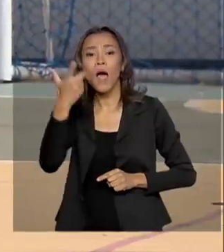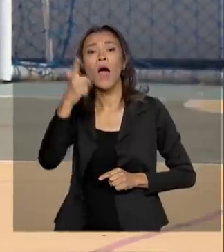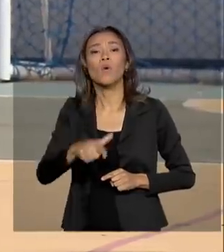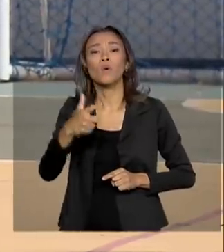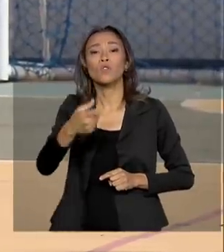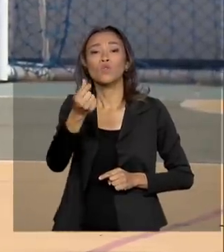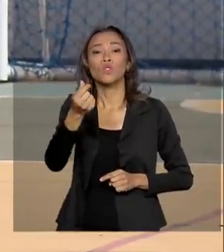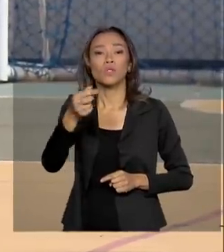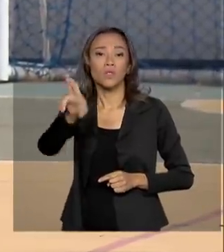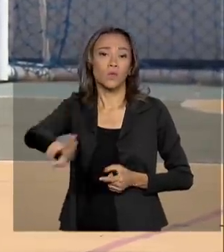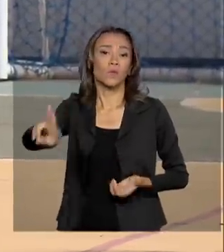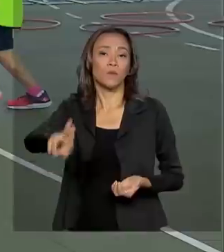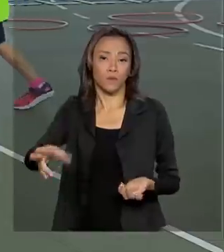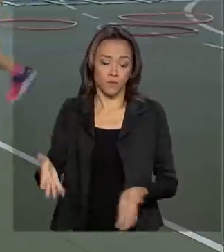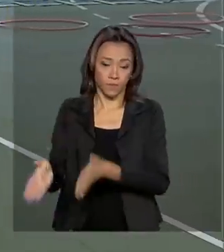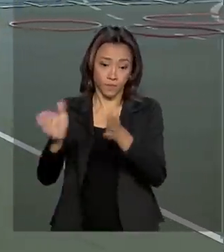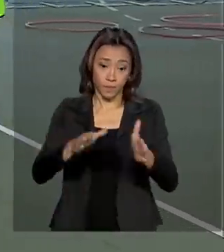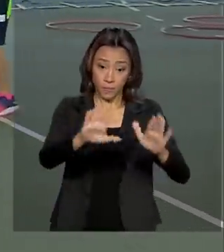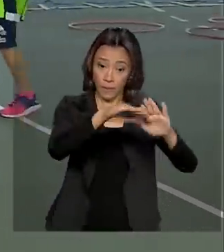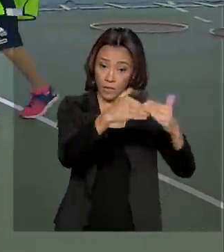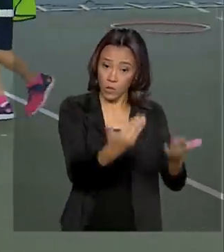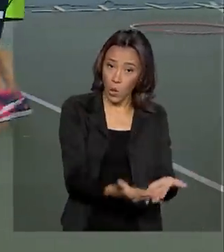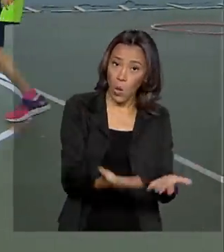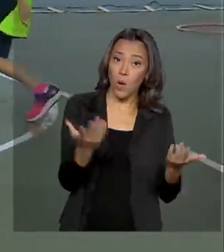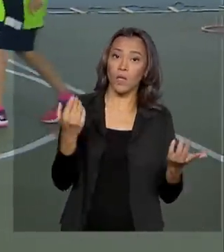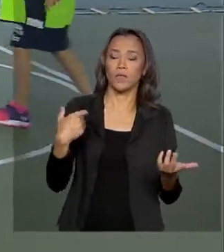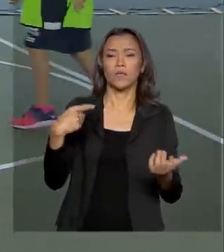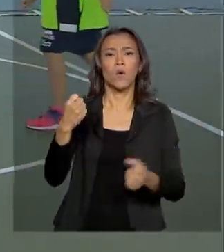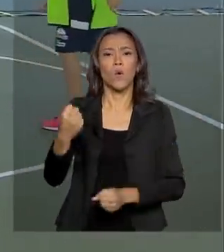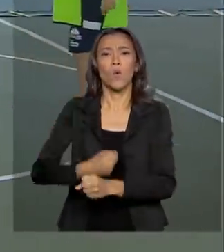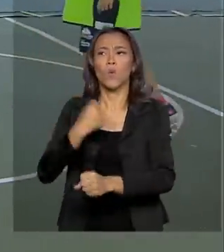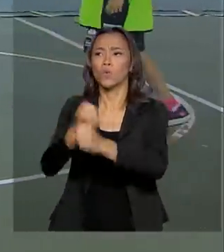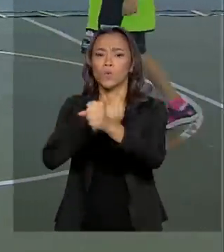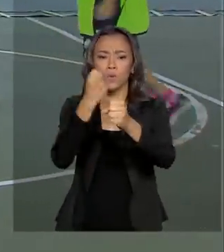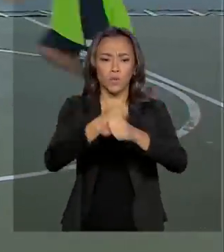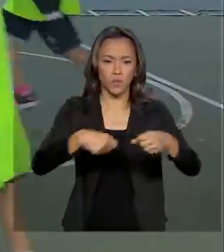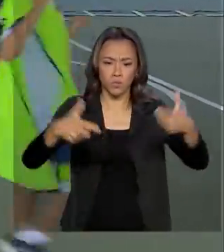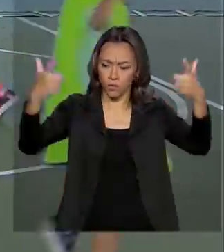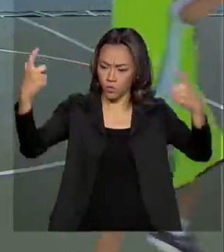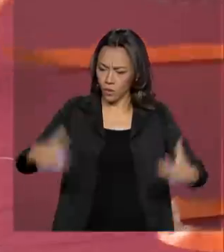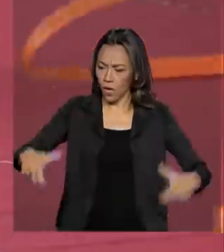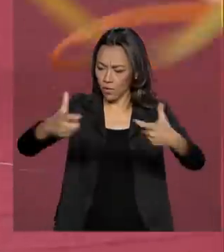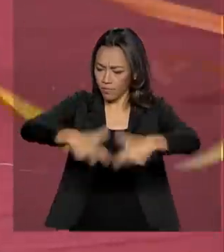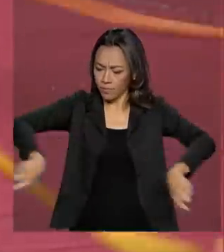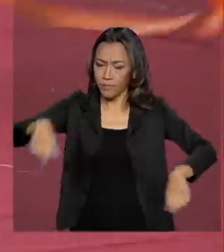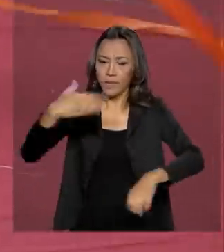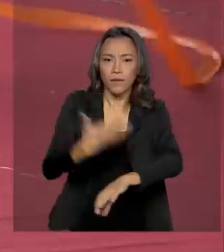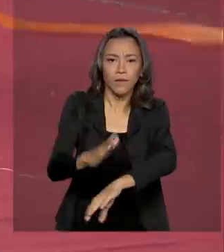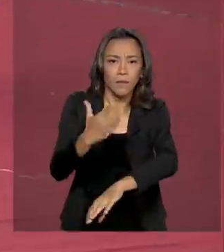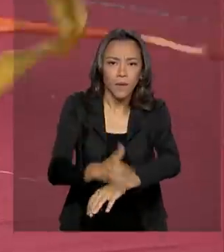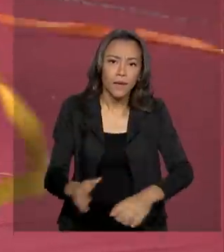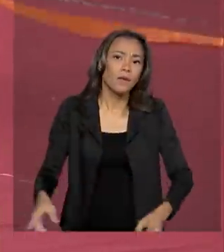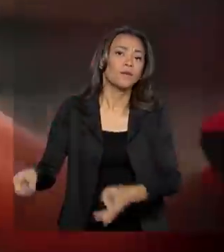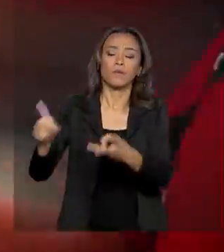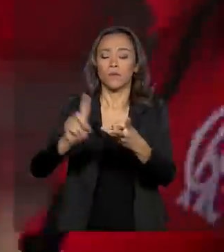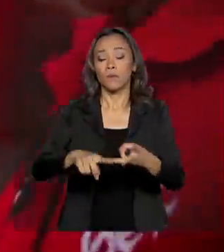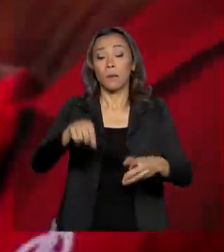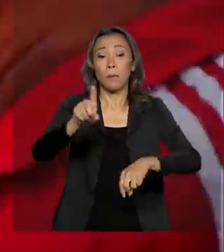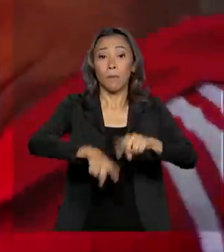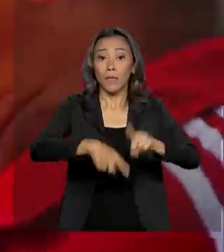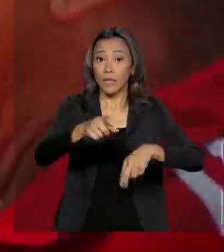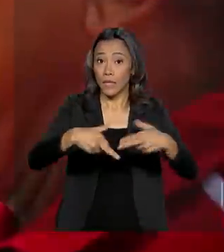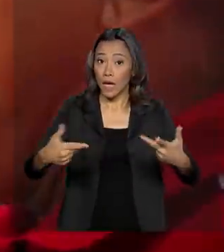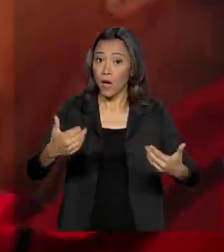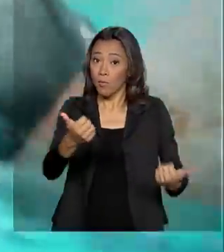escolinhas de esporte reforma ou construção de centros de treinamento custeio para a participação em